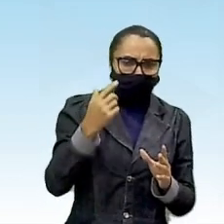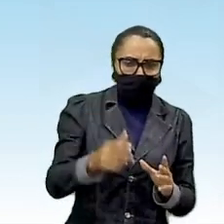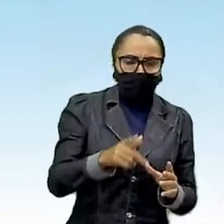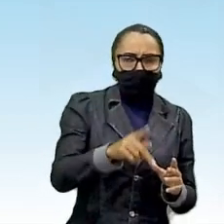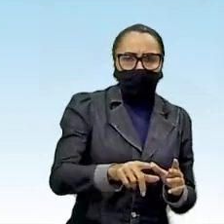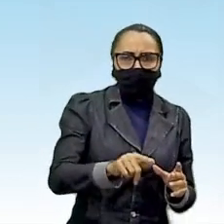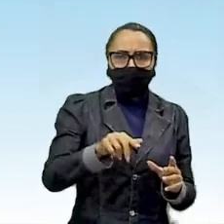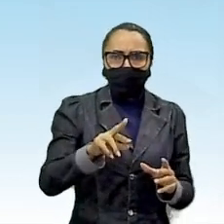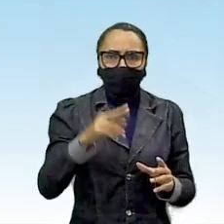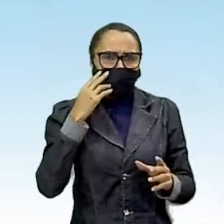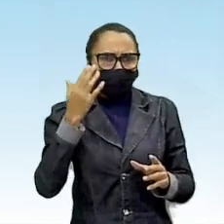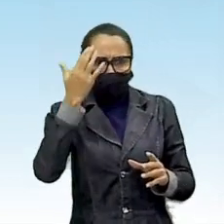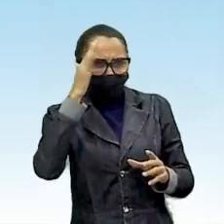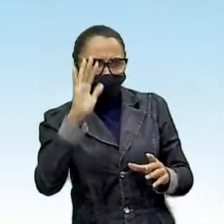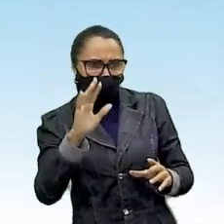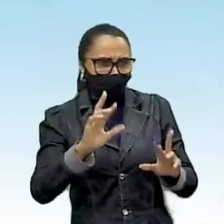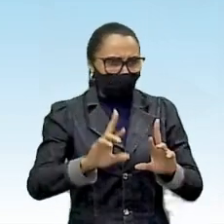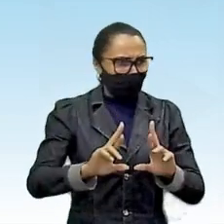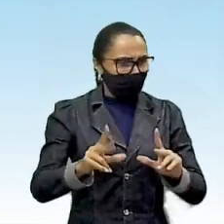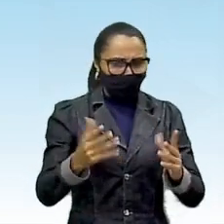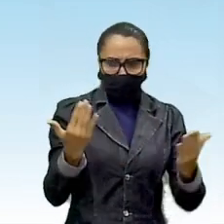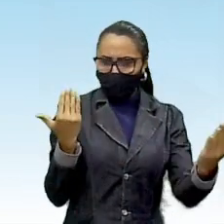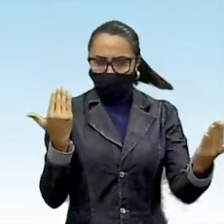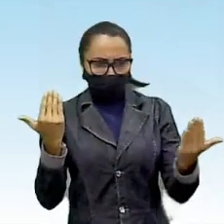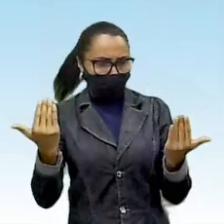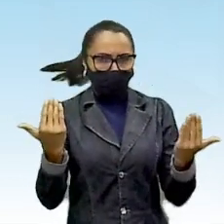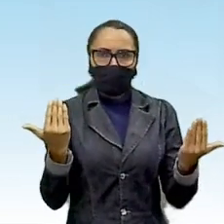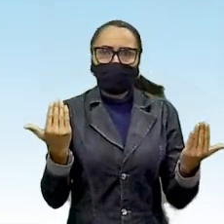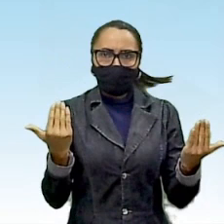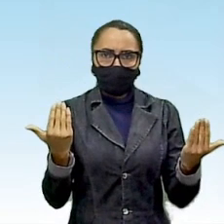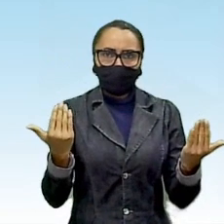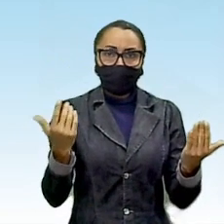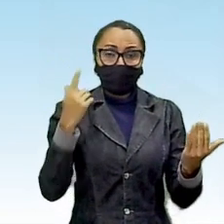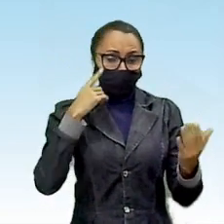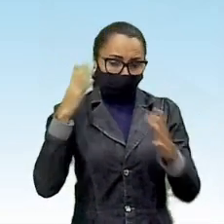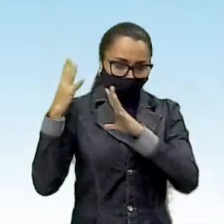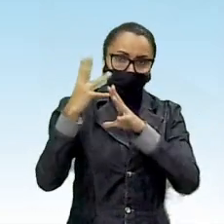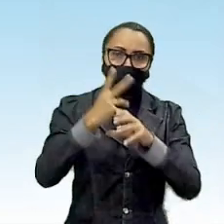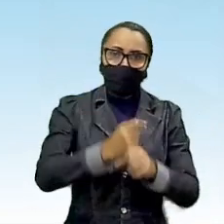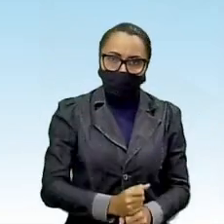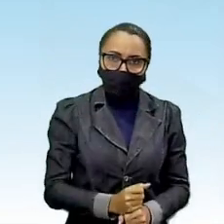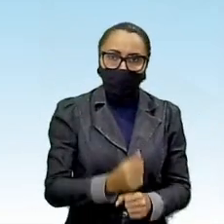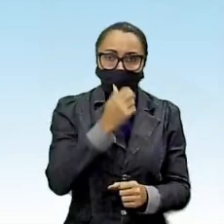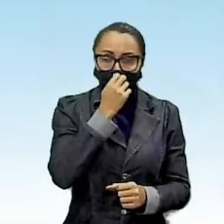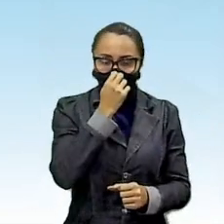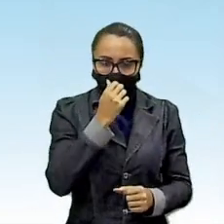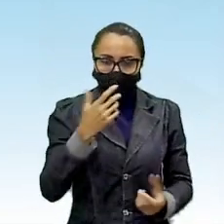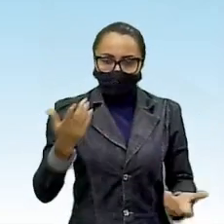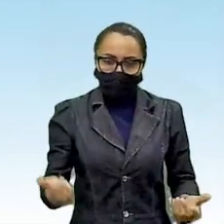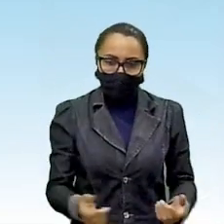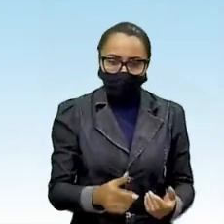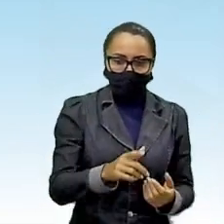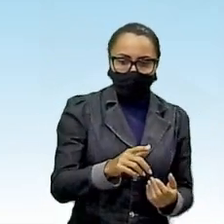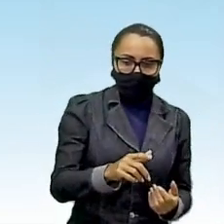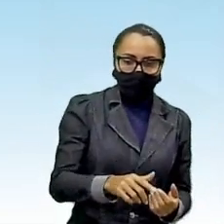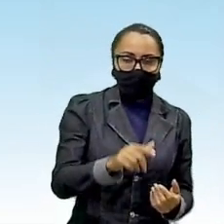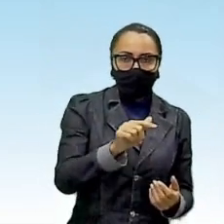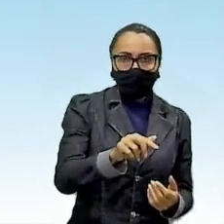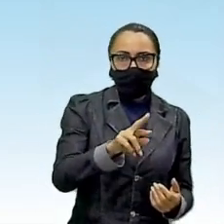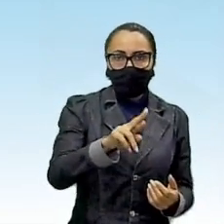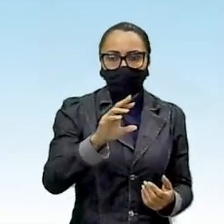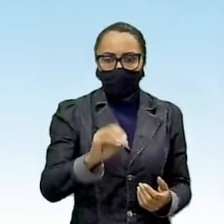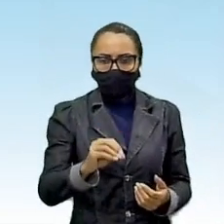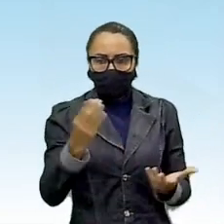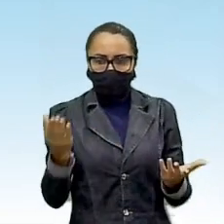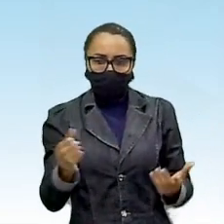não sabe muito a diferença entre eles. Então, em resumo, o GRO é o Gerenciamento de Riscos Ocupacionais